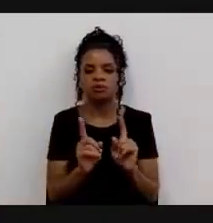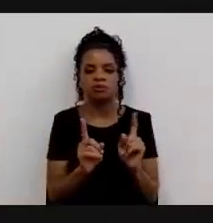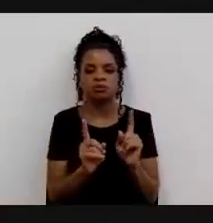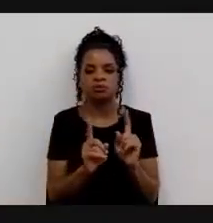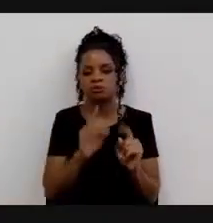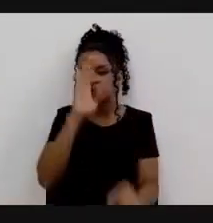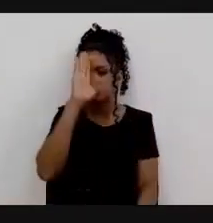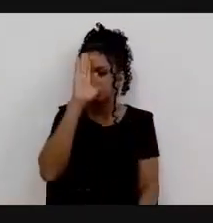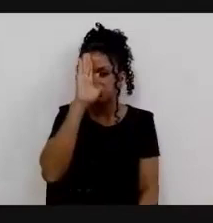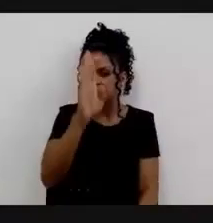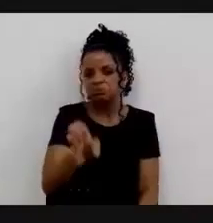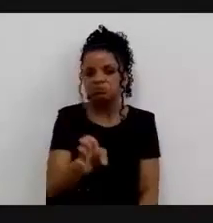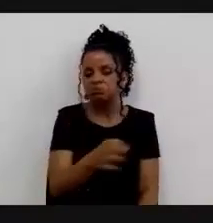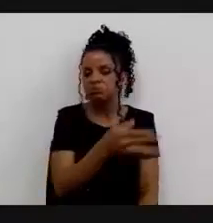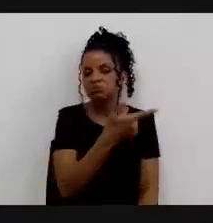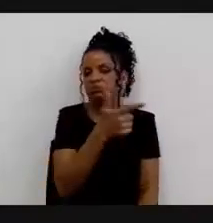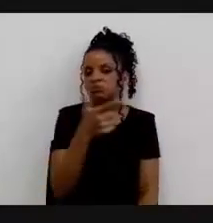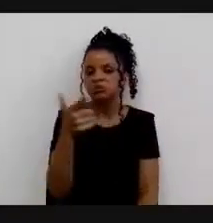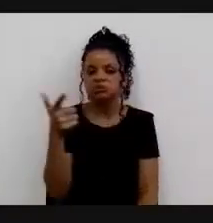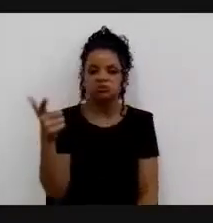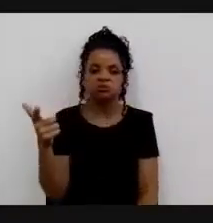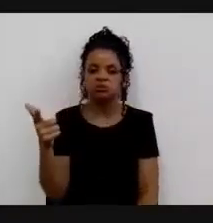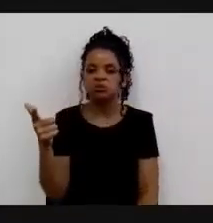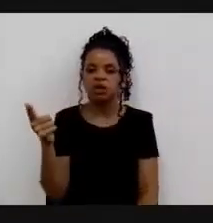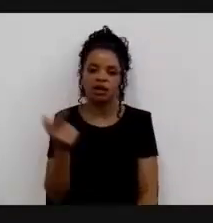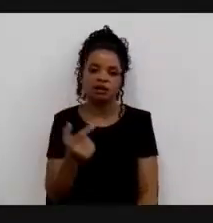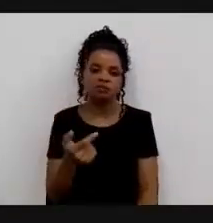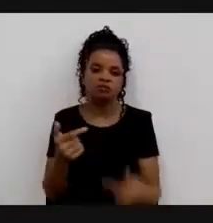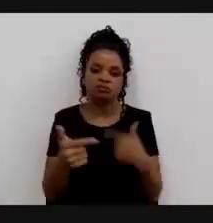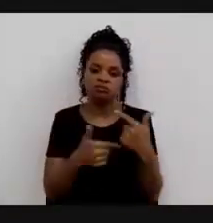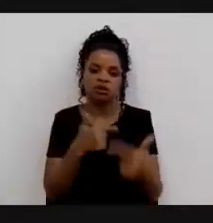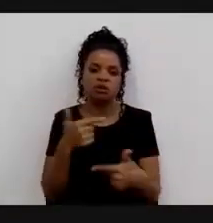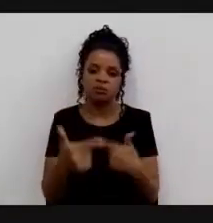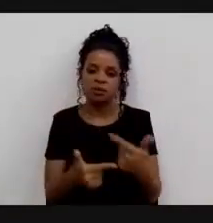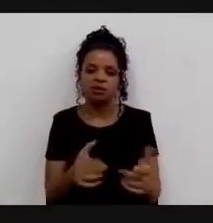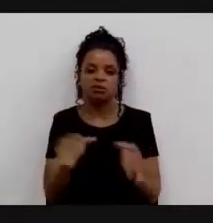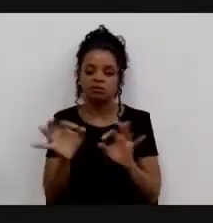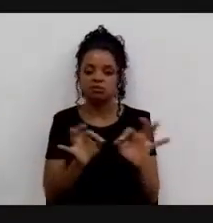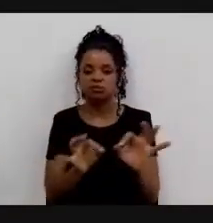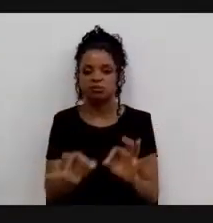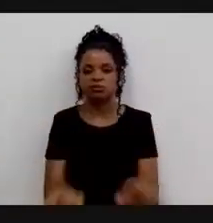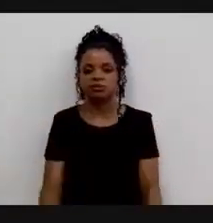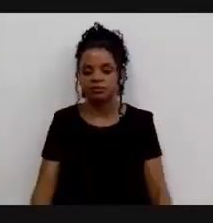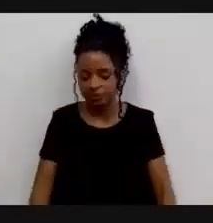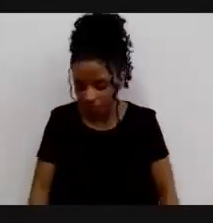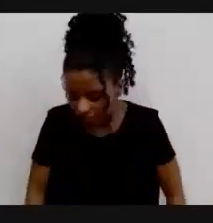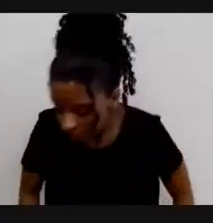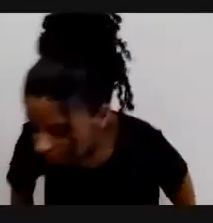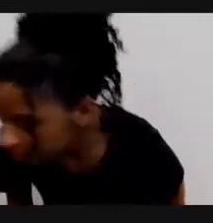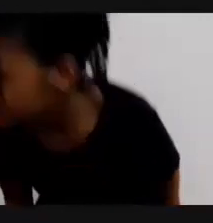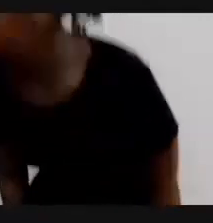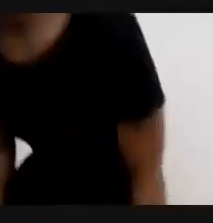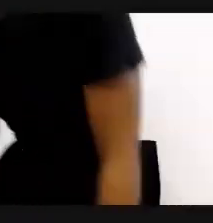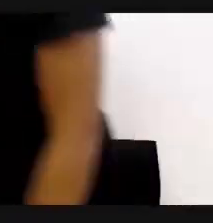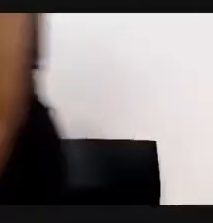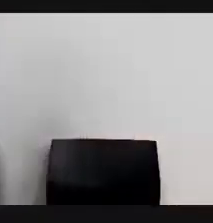vai direcioná-la para determinado plano de trabalho, porque não existe esse plano de trabalho. Existe uma ideia de que o parlamentar vai